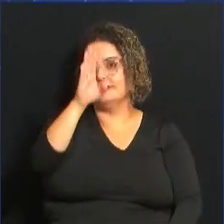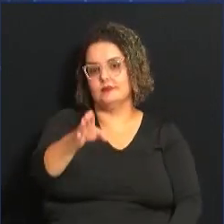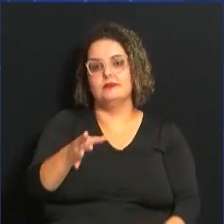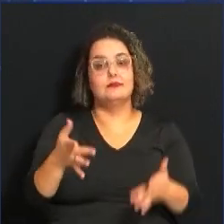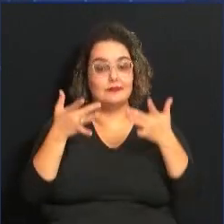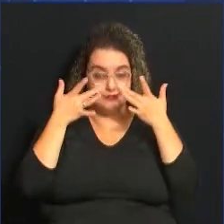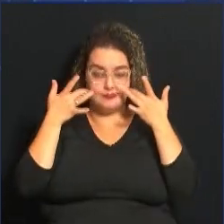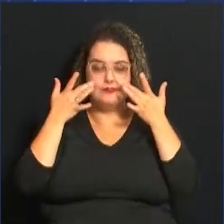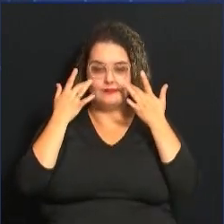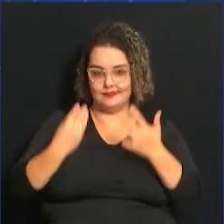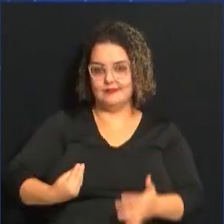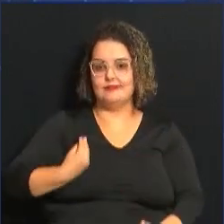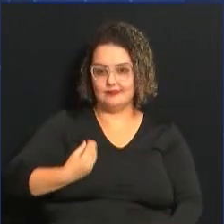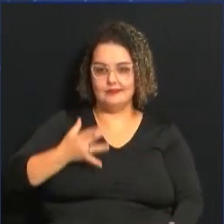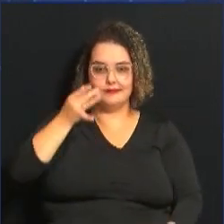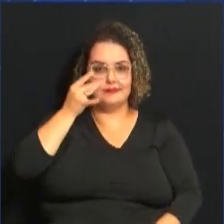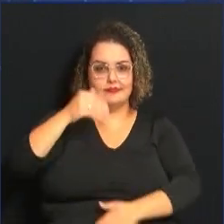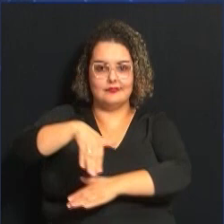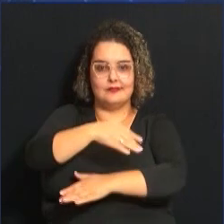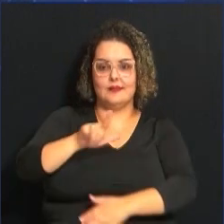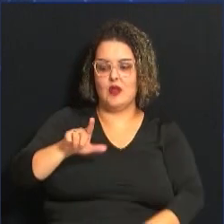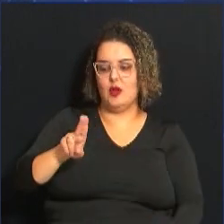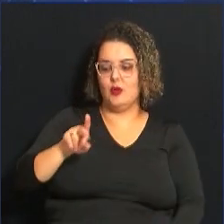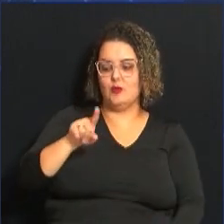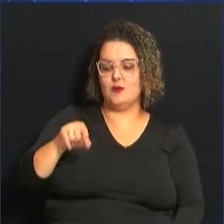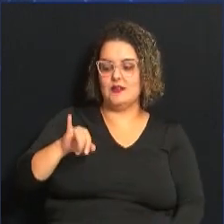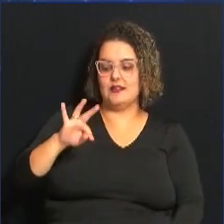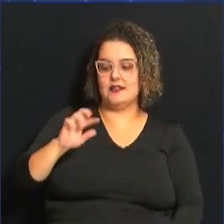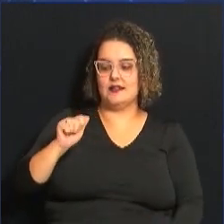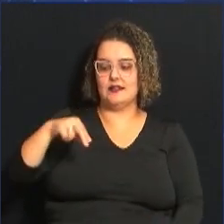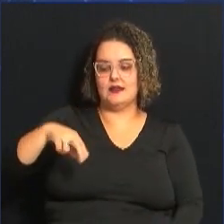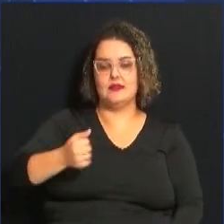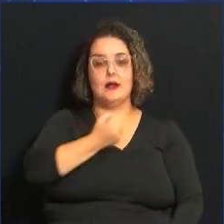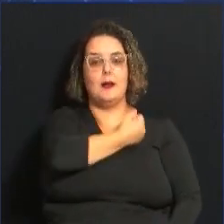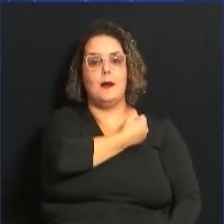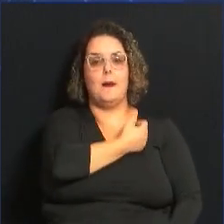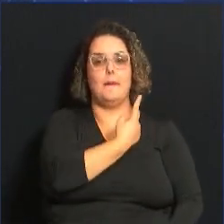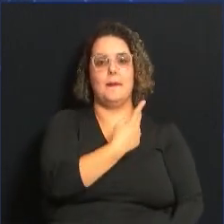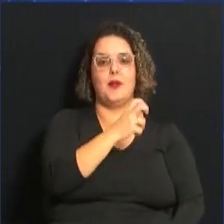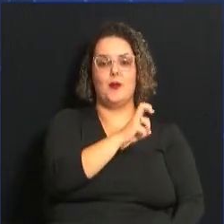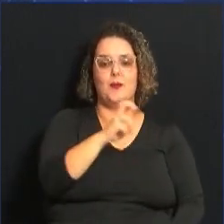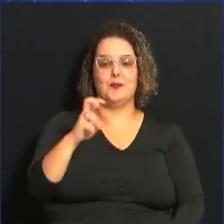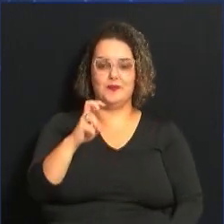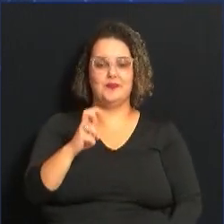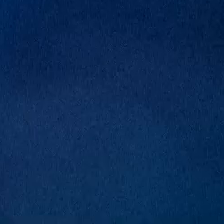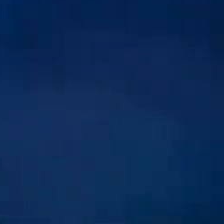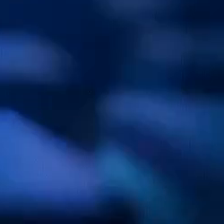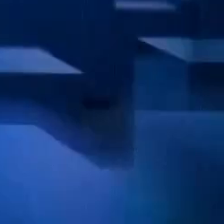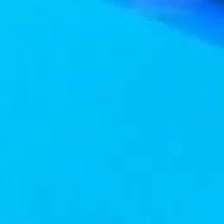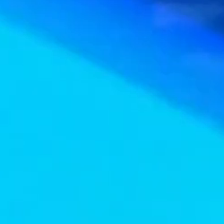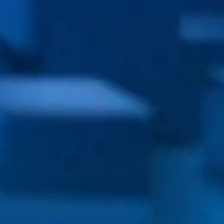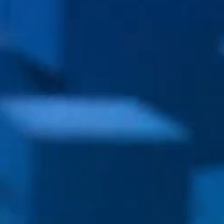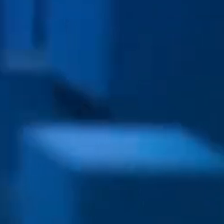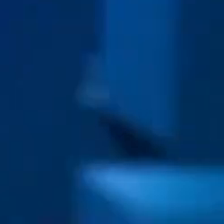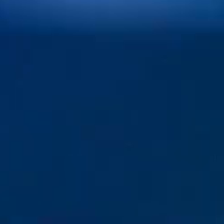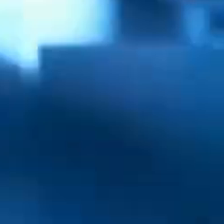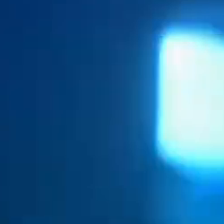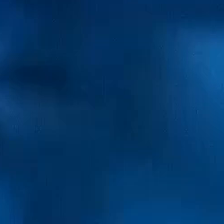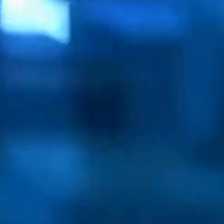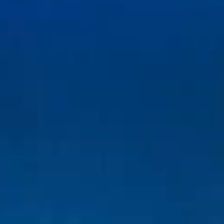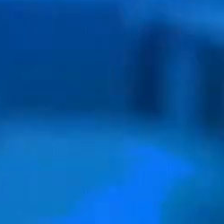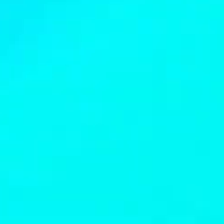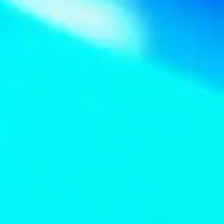Bento Quirino, na Rua Lusitana, 1555, no centro da cidade.